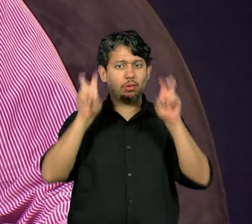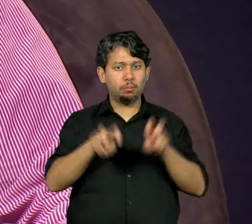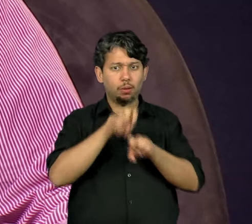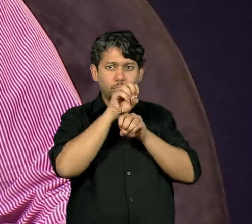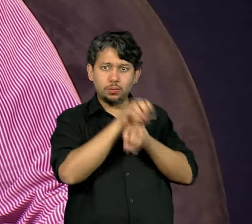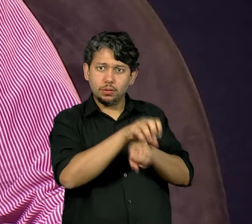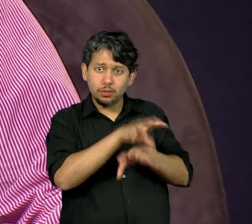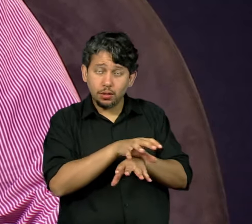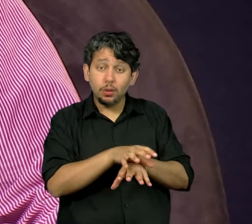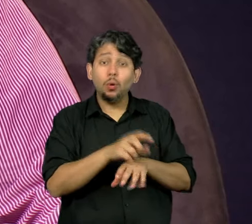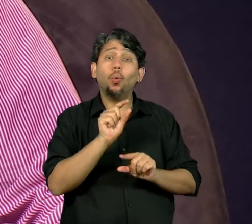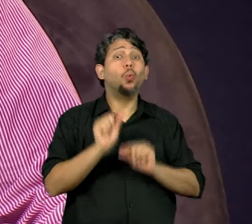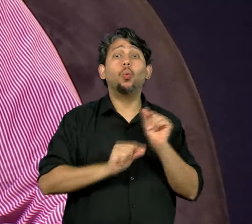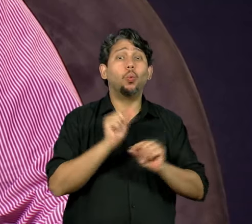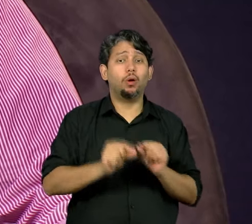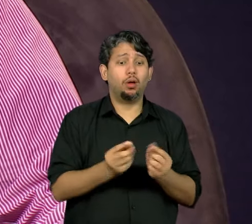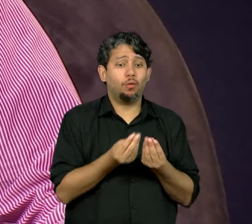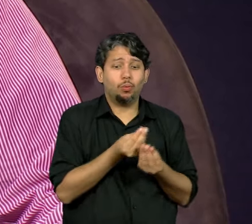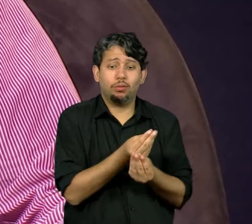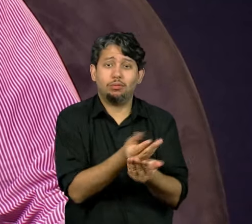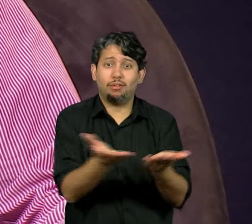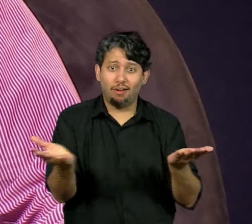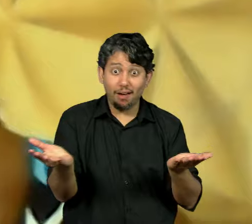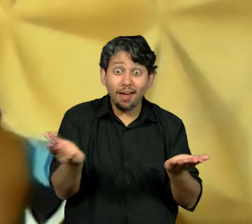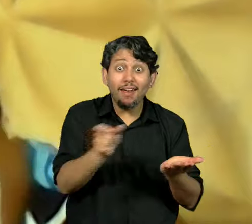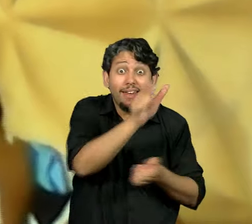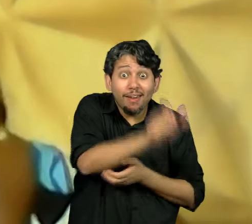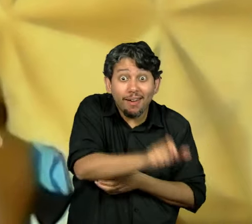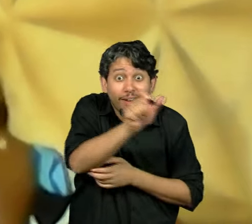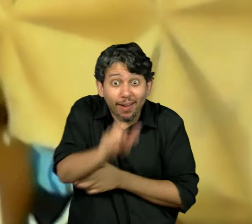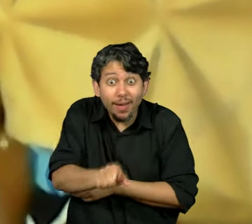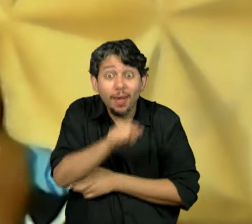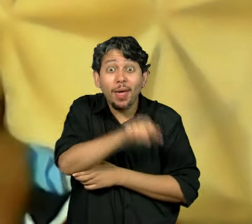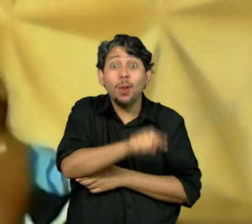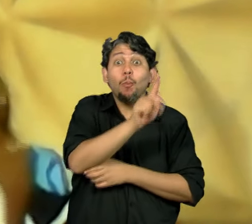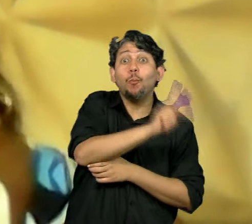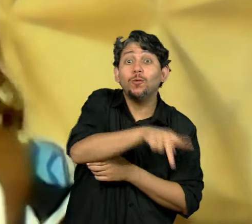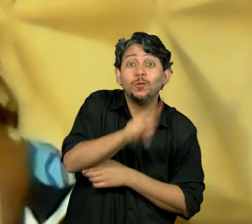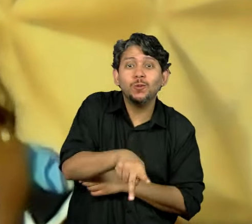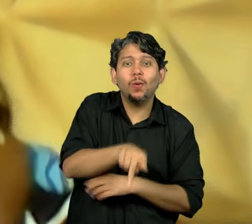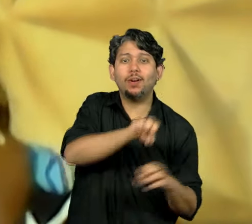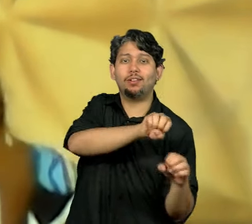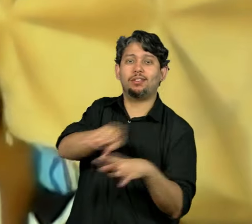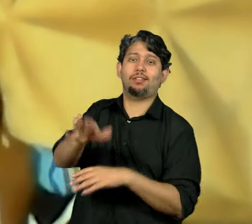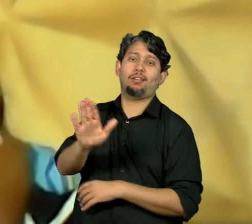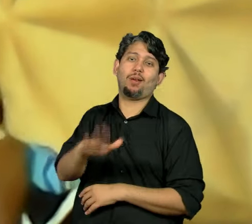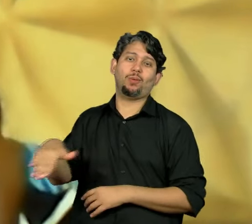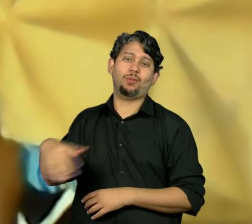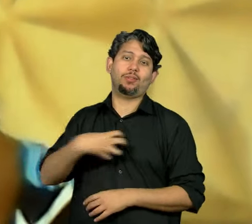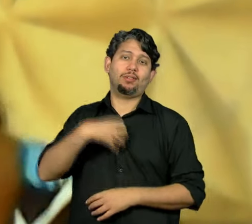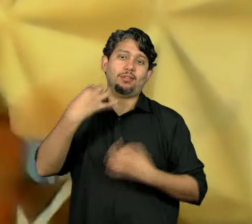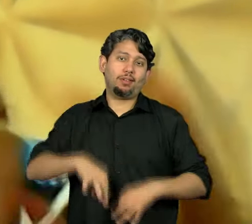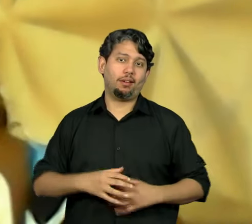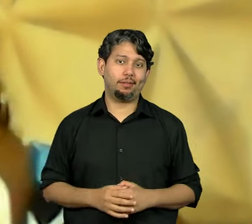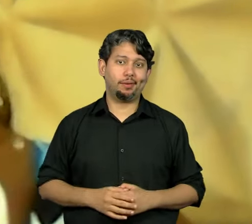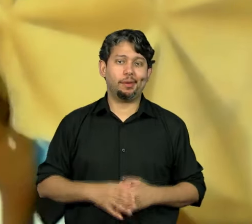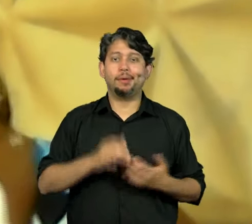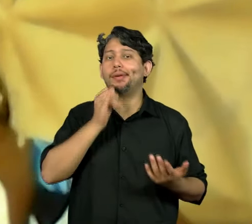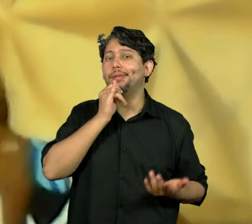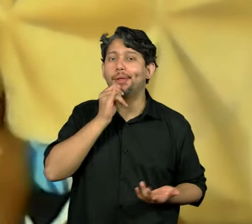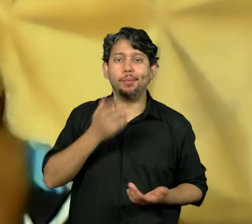as formações para que esses professores trabalhem da forma correta, Não trabalhem de forma pontual,